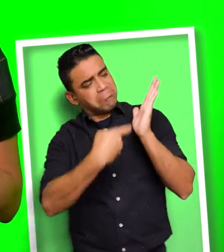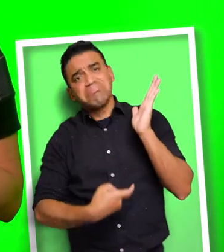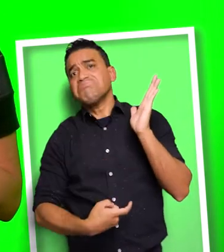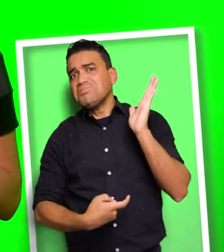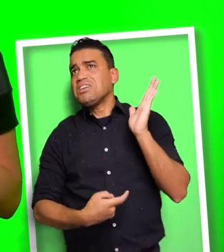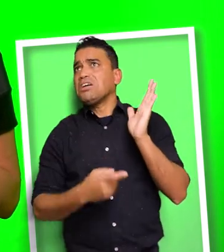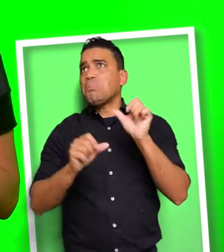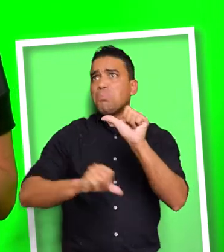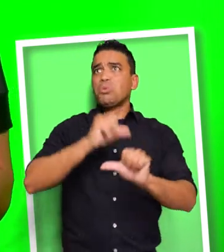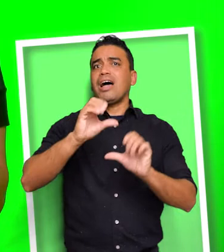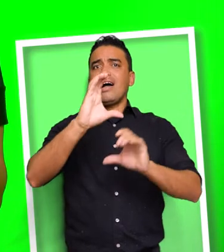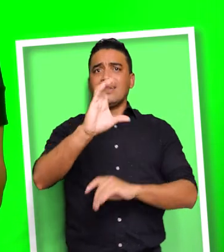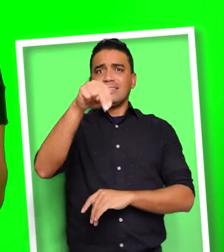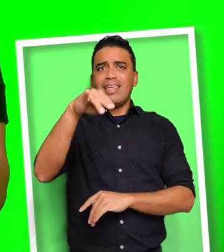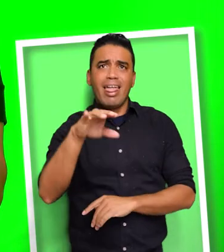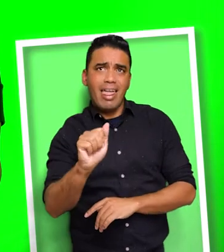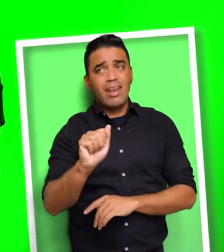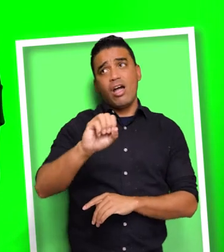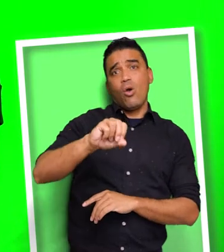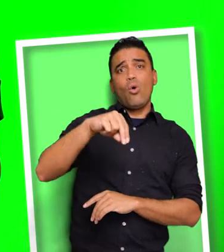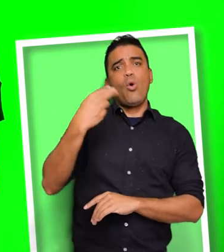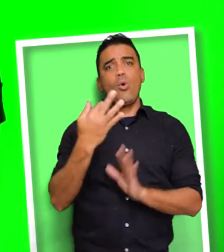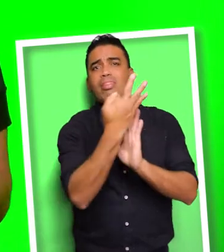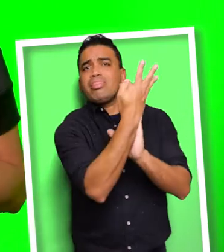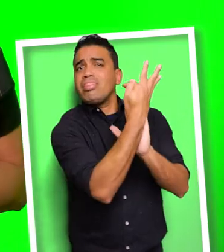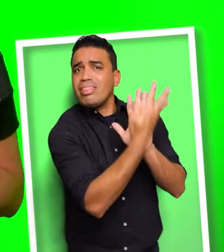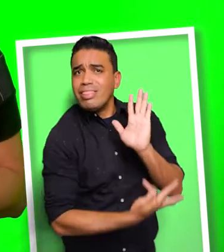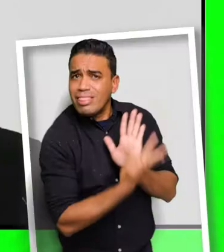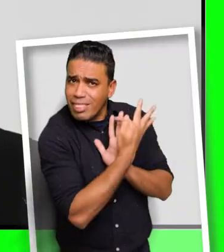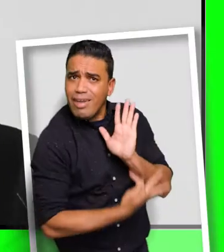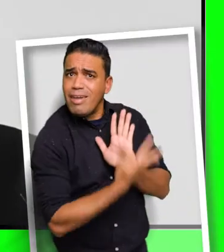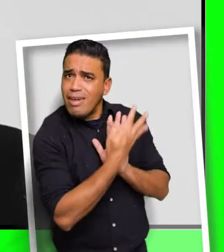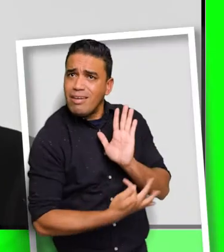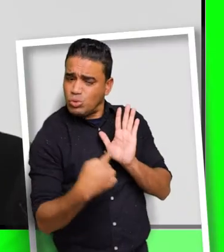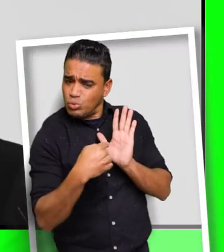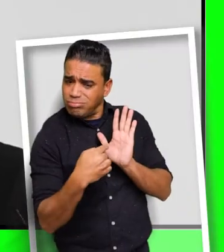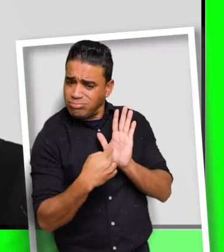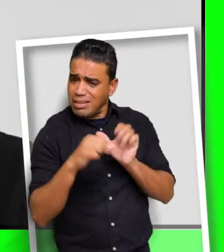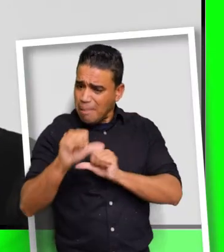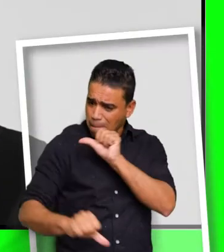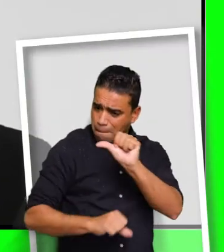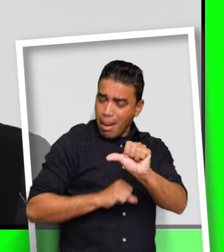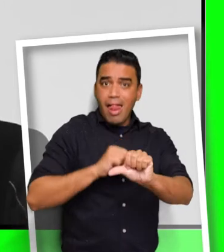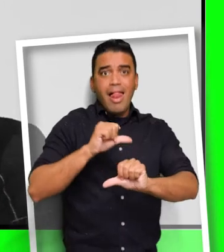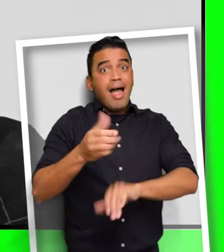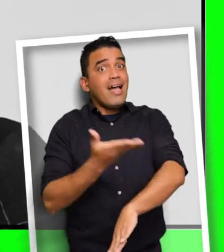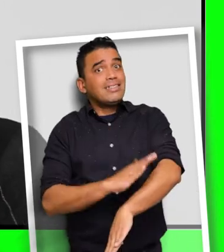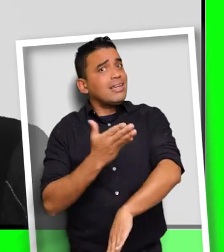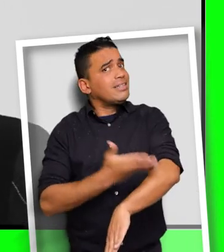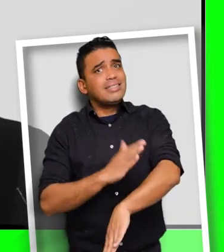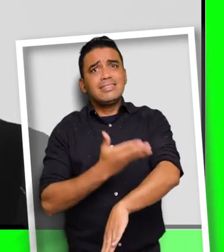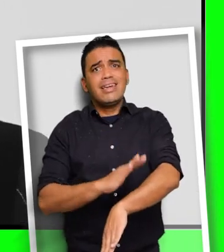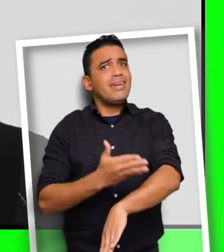pegar uma cena, né, um pedaço, um texto, e a partir desse texto transformar num